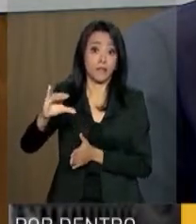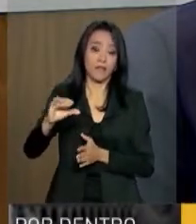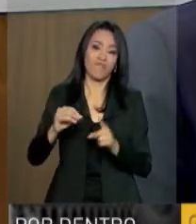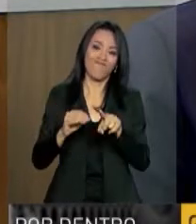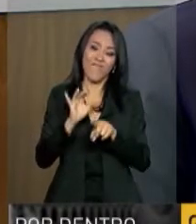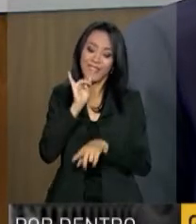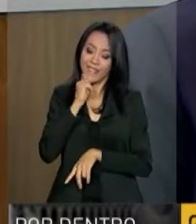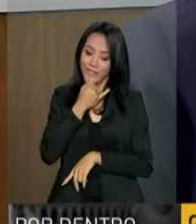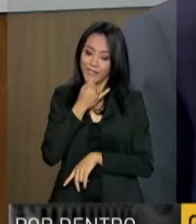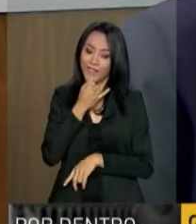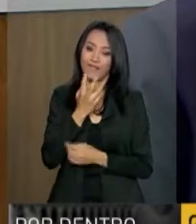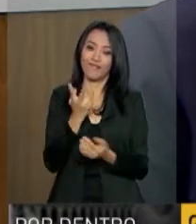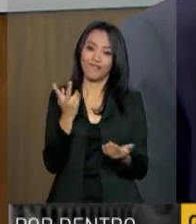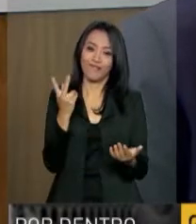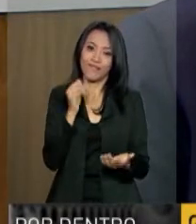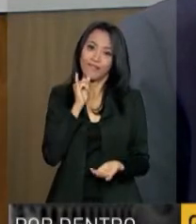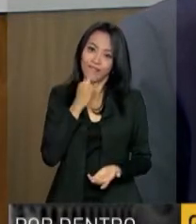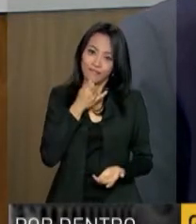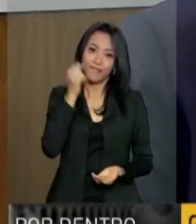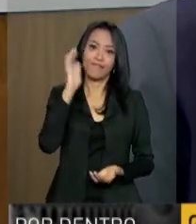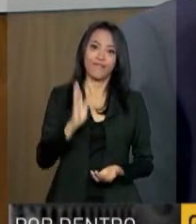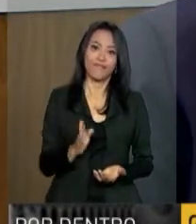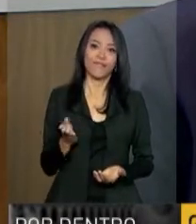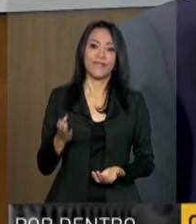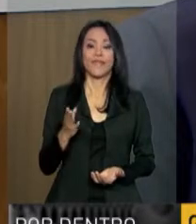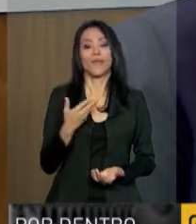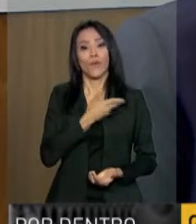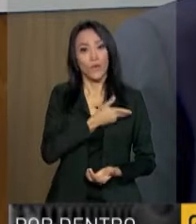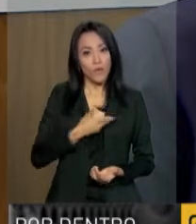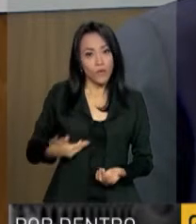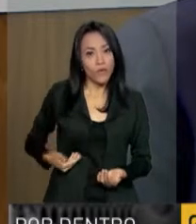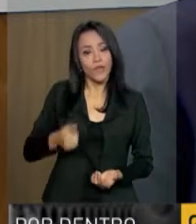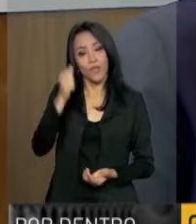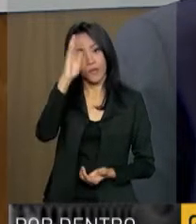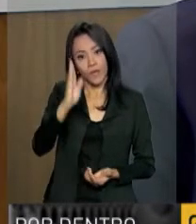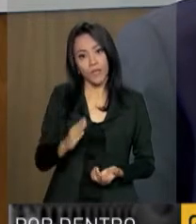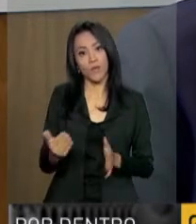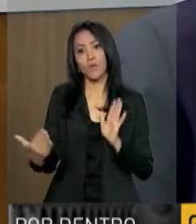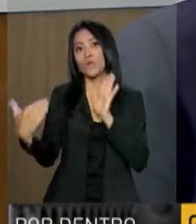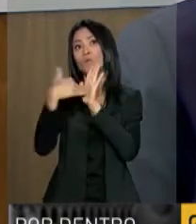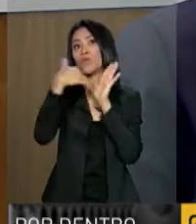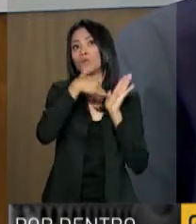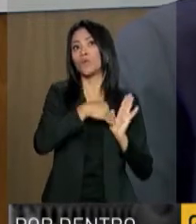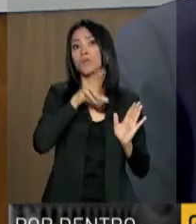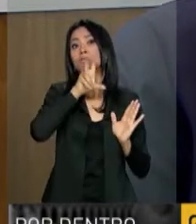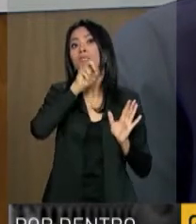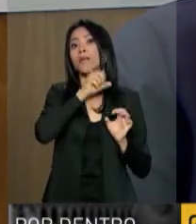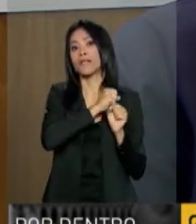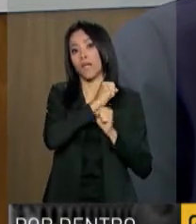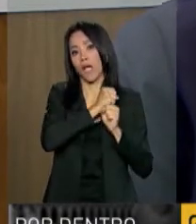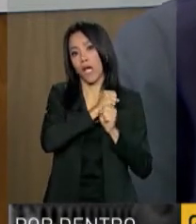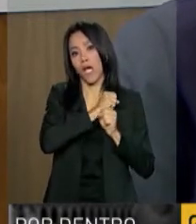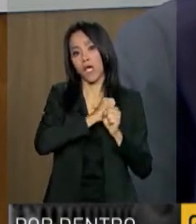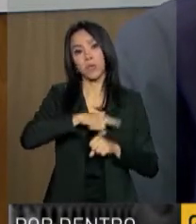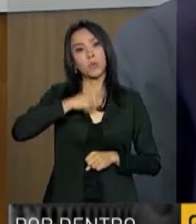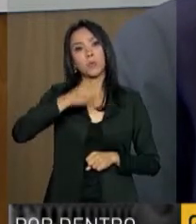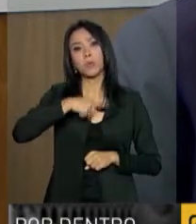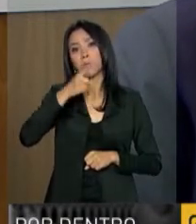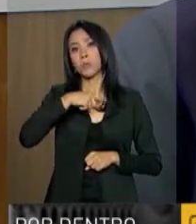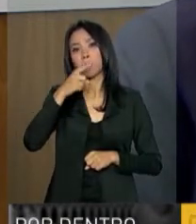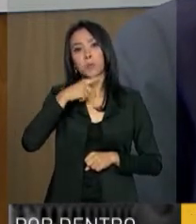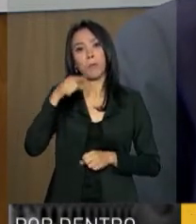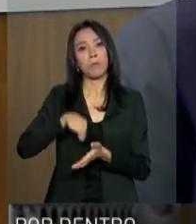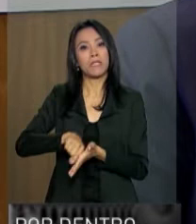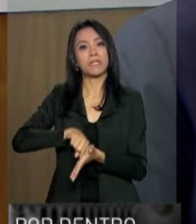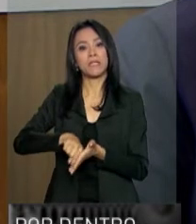carlos infelizmente o governo brasileiro nos últimos 50 anos não deu à pesquisa